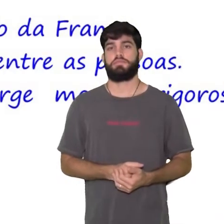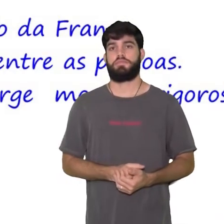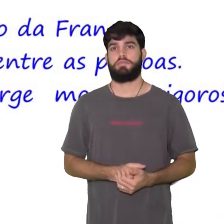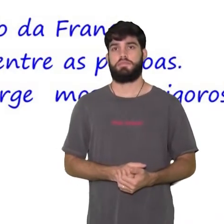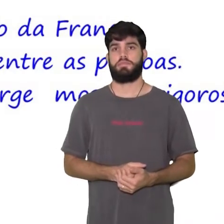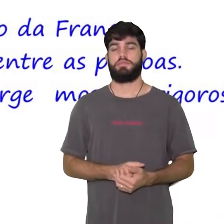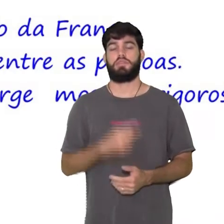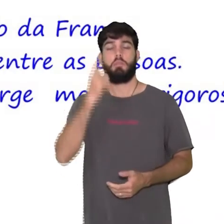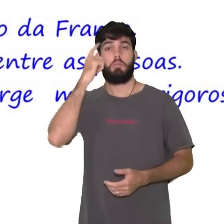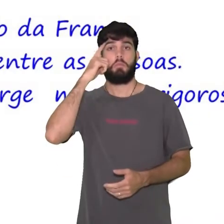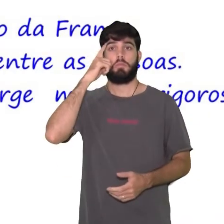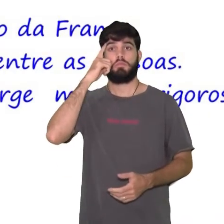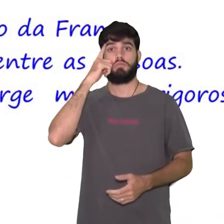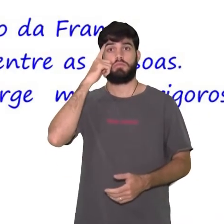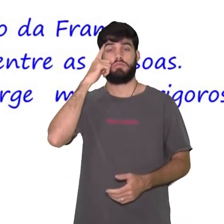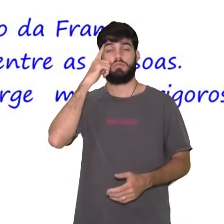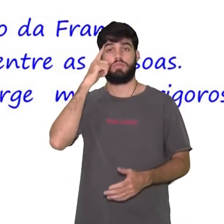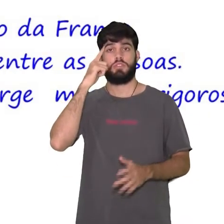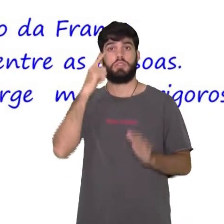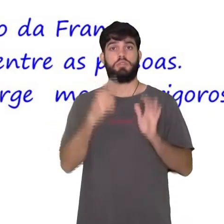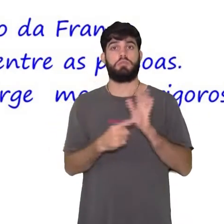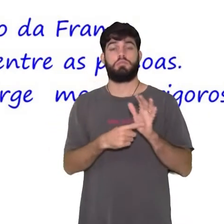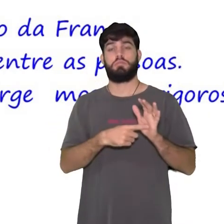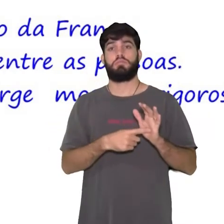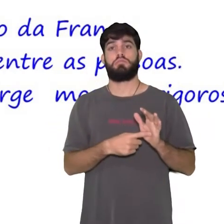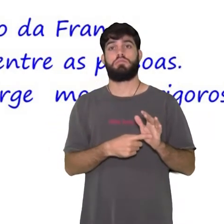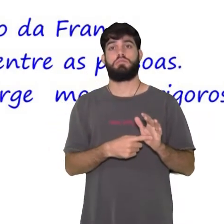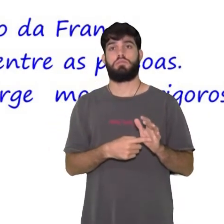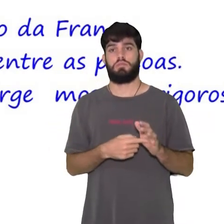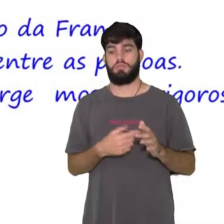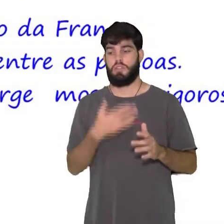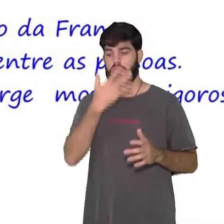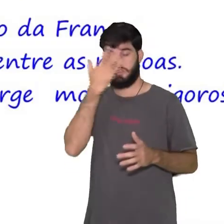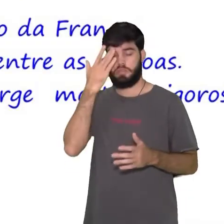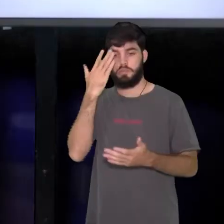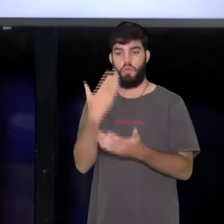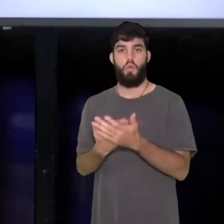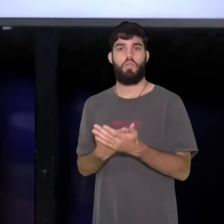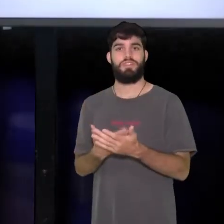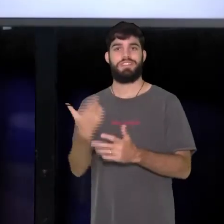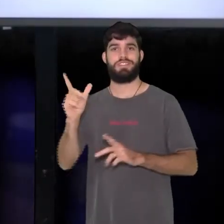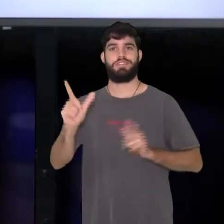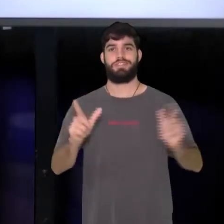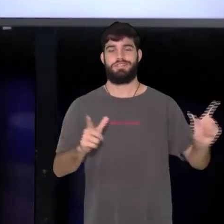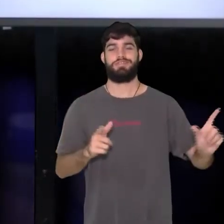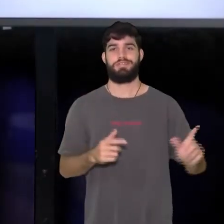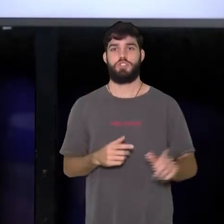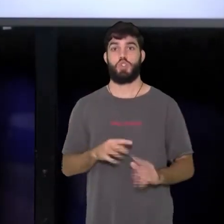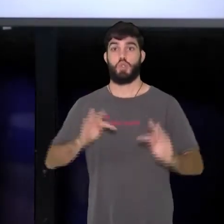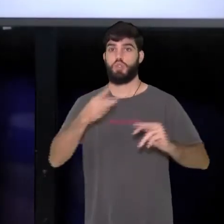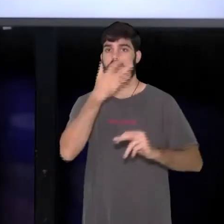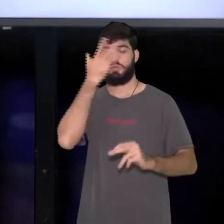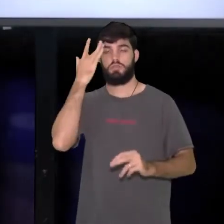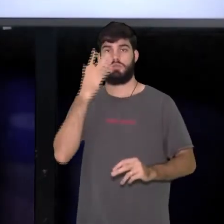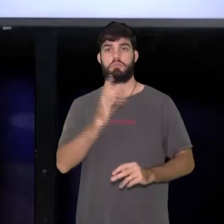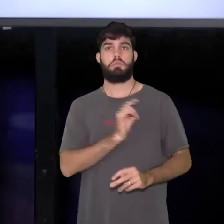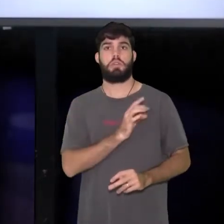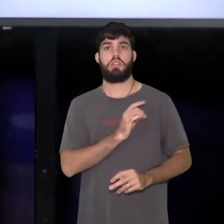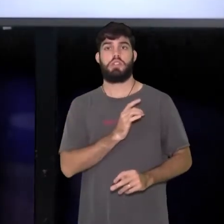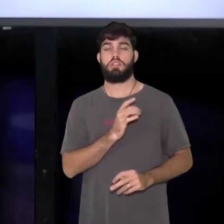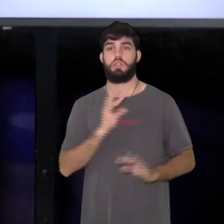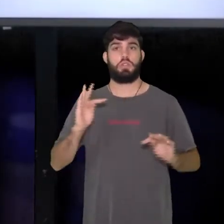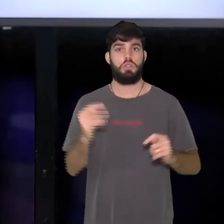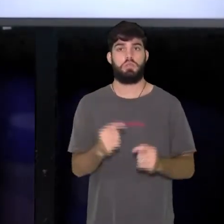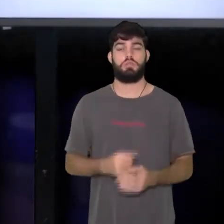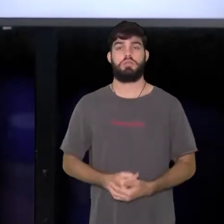Os pensamentos mostram a desconfiança mútua entre as pessoas. Sim, todo mundo está com medo de